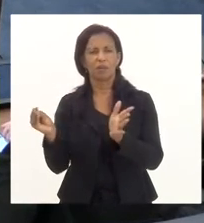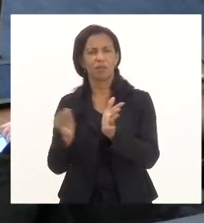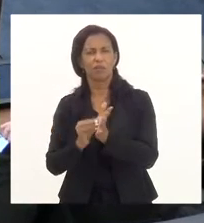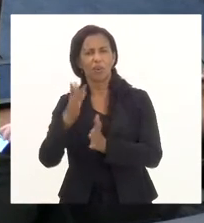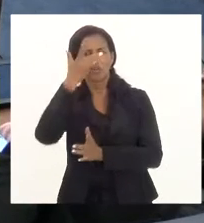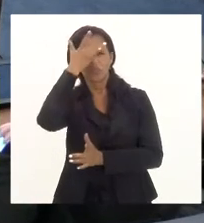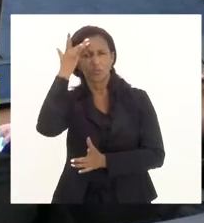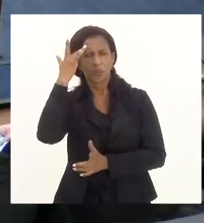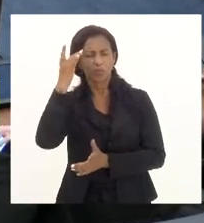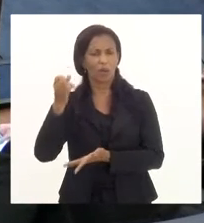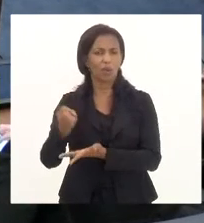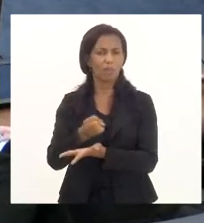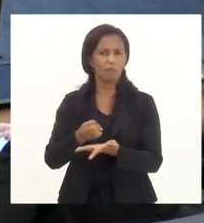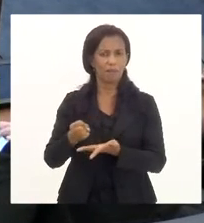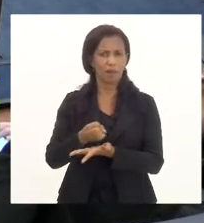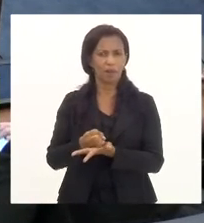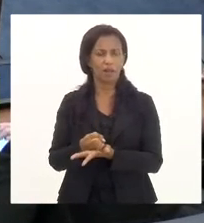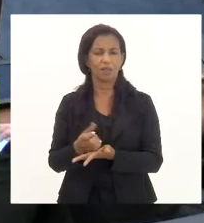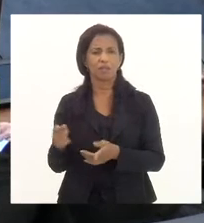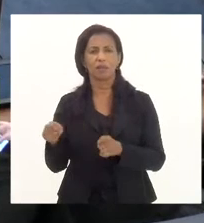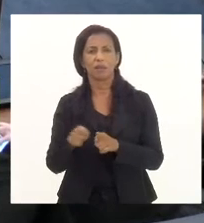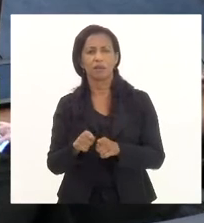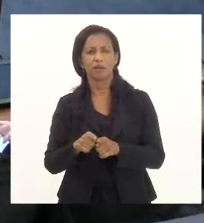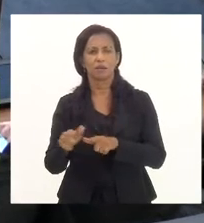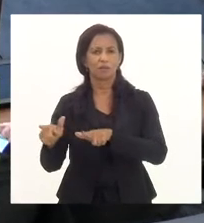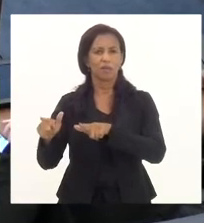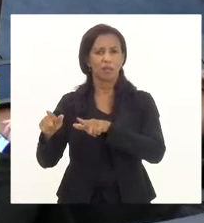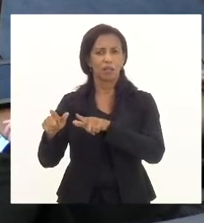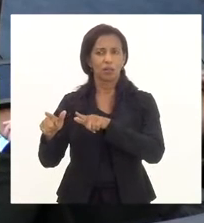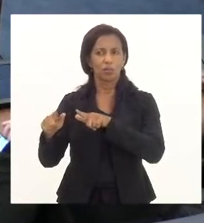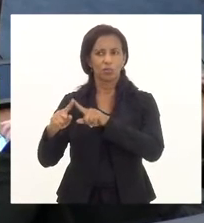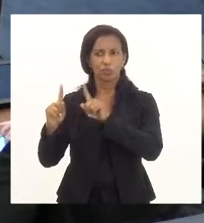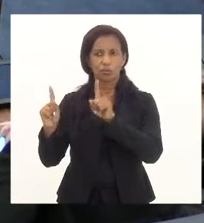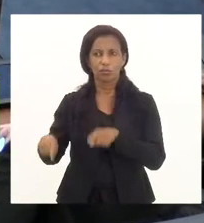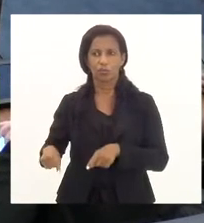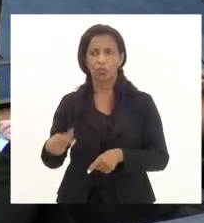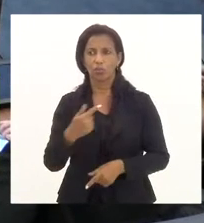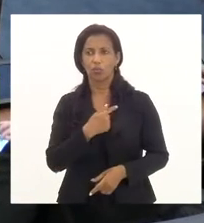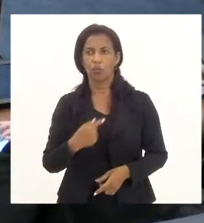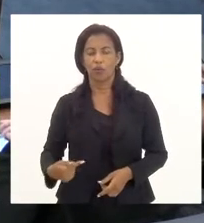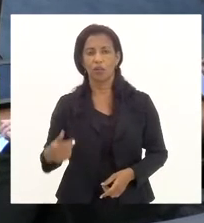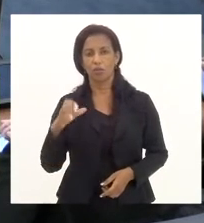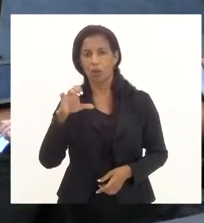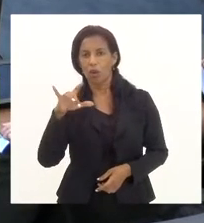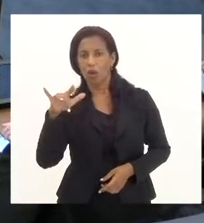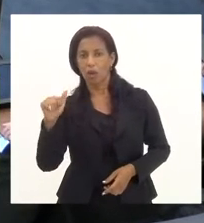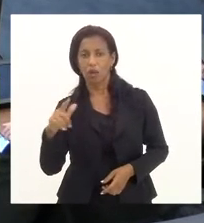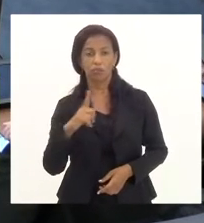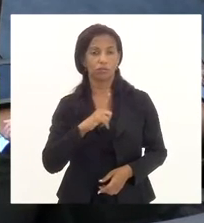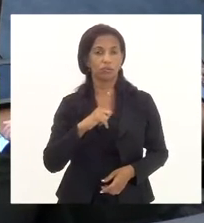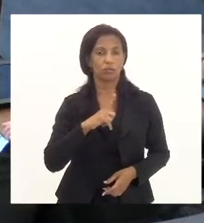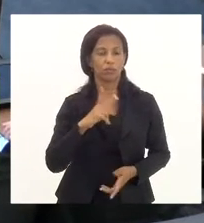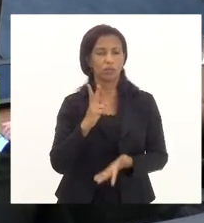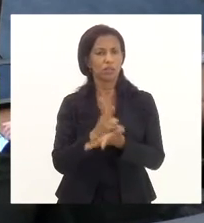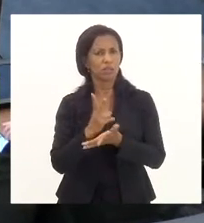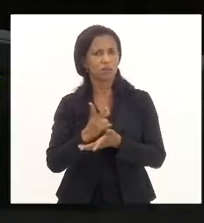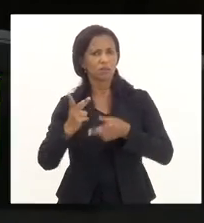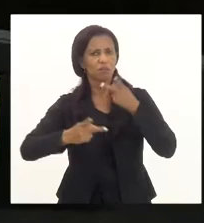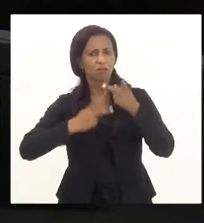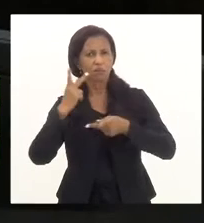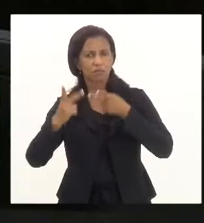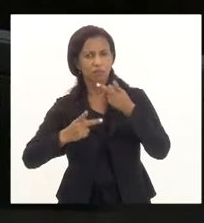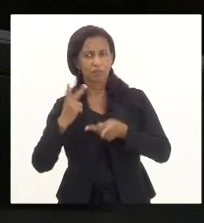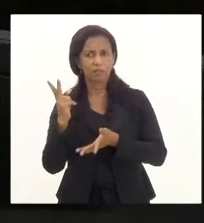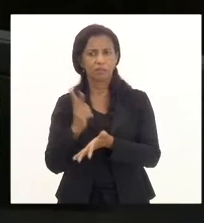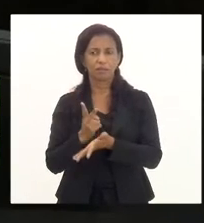2017 a base em obviamente que os servidores são consumidores Governador Cláudio caixa tem sempre disse